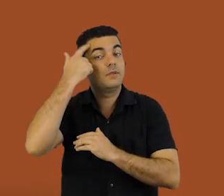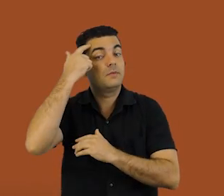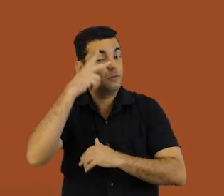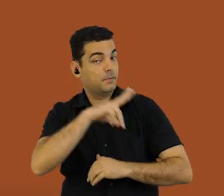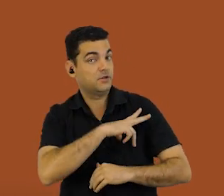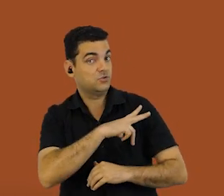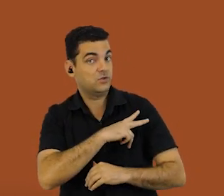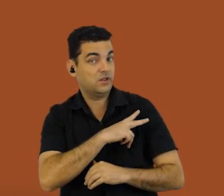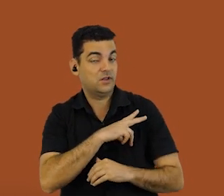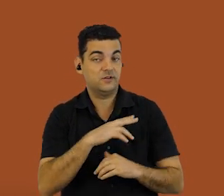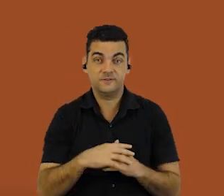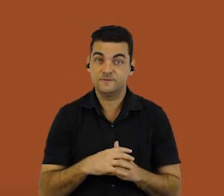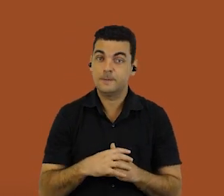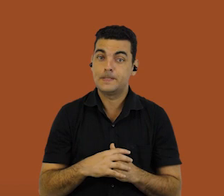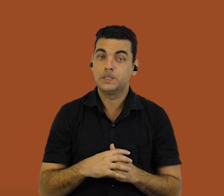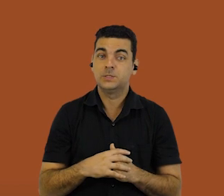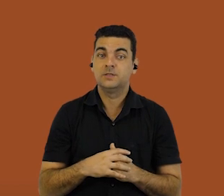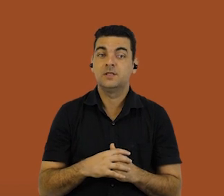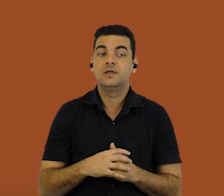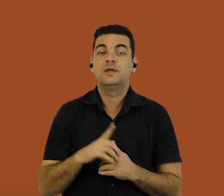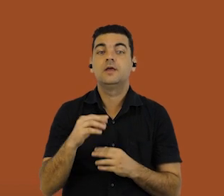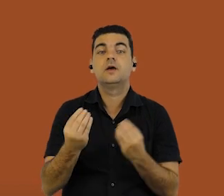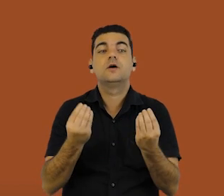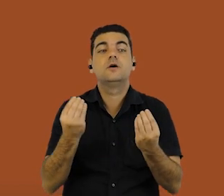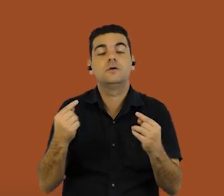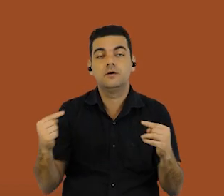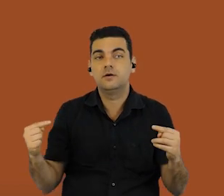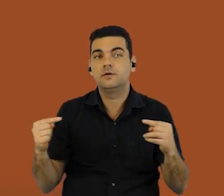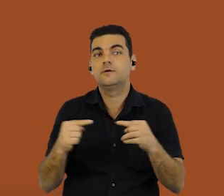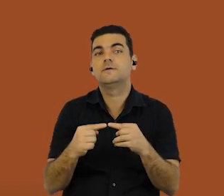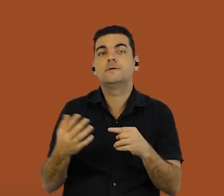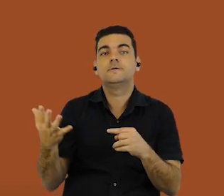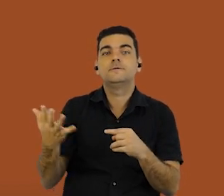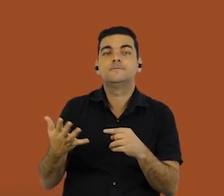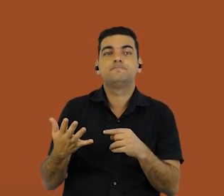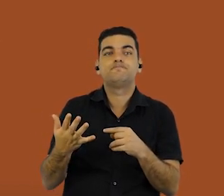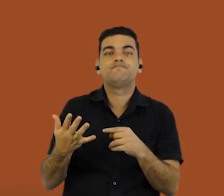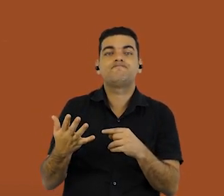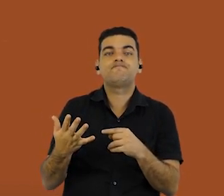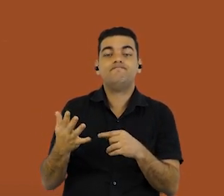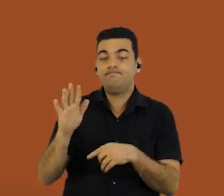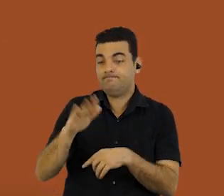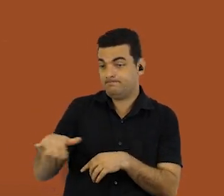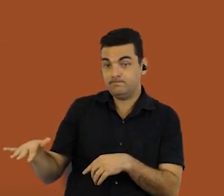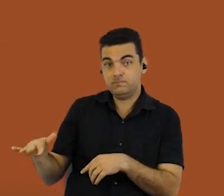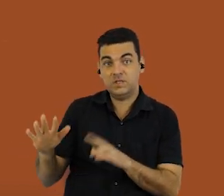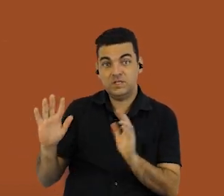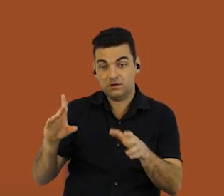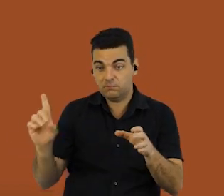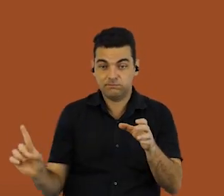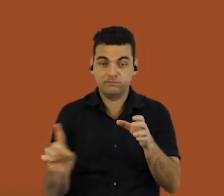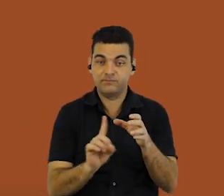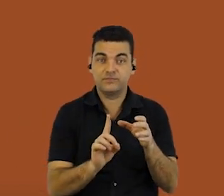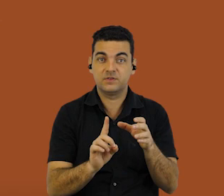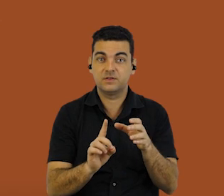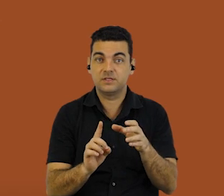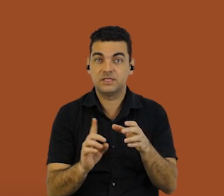pessoais, para pensar como incluir essas